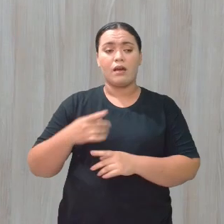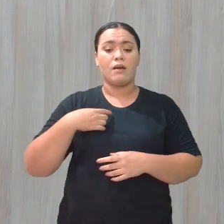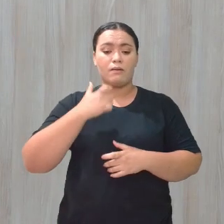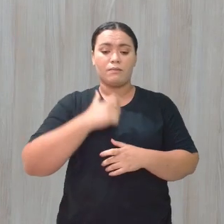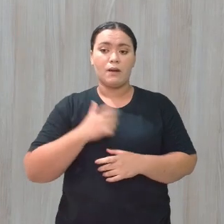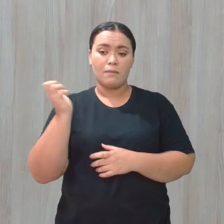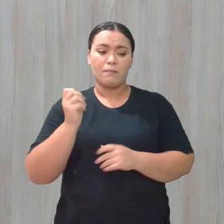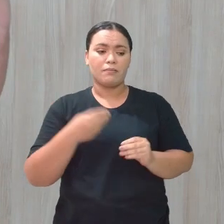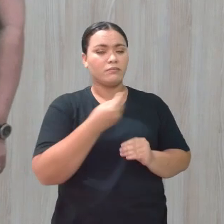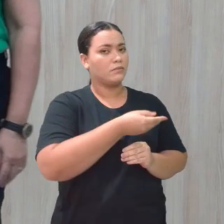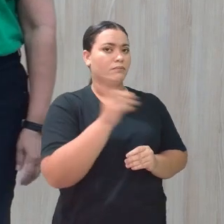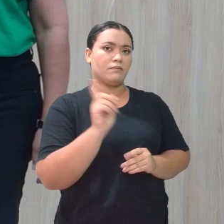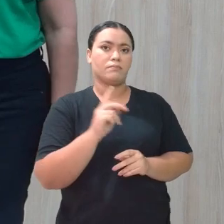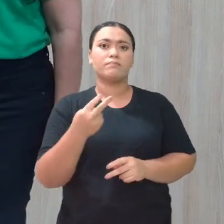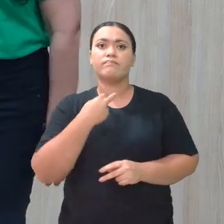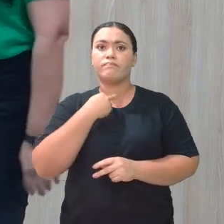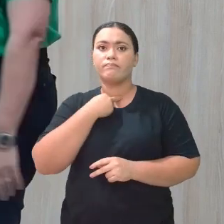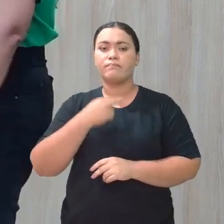intransferível.